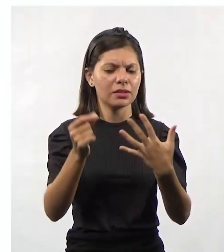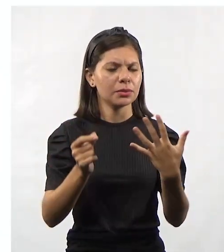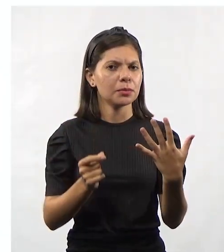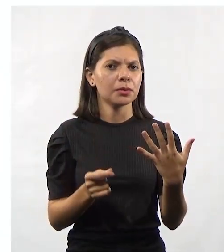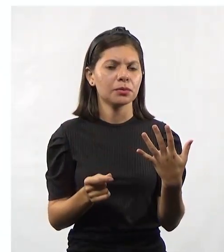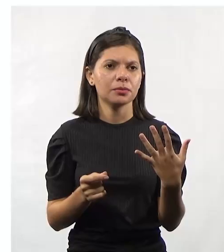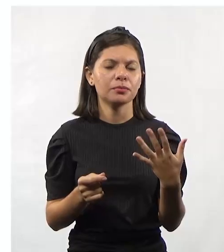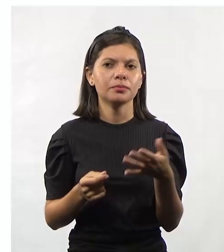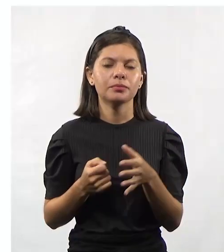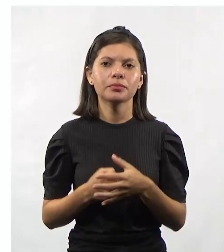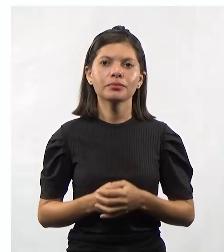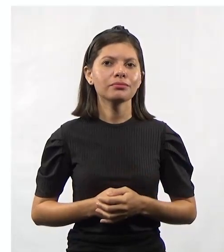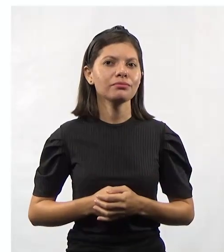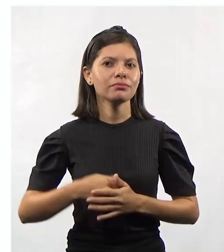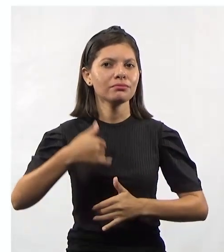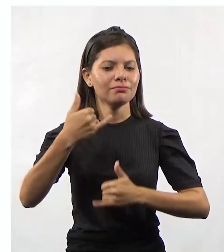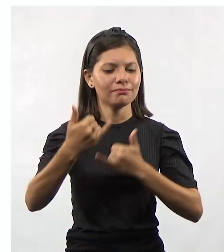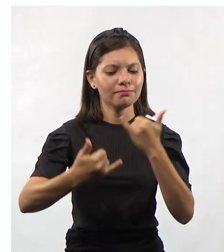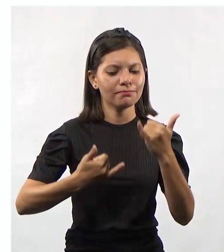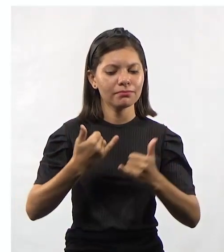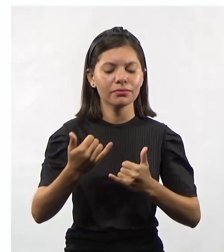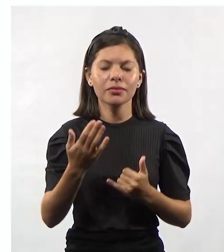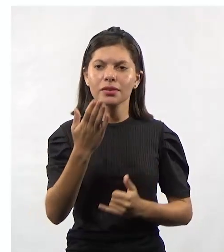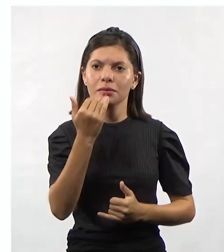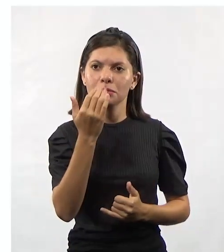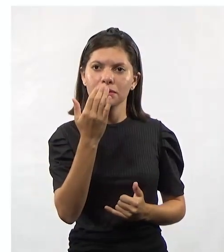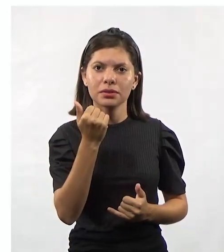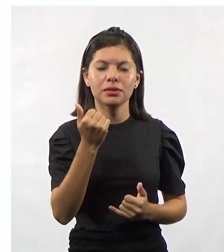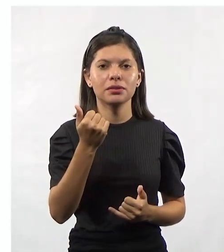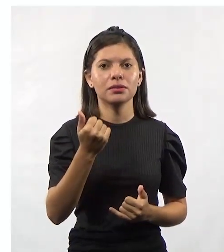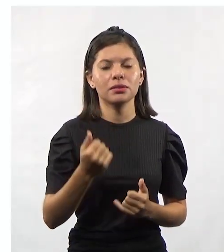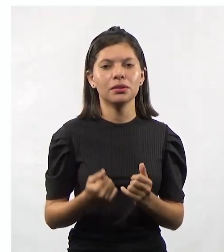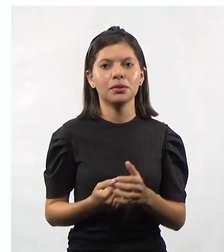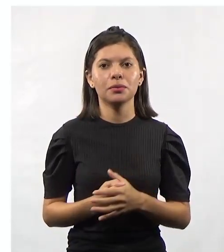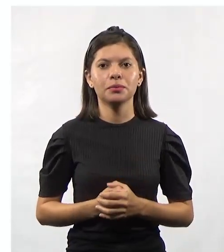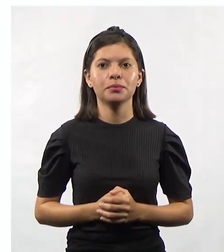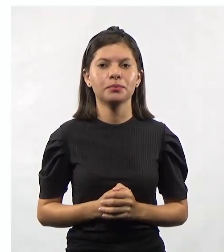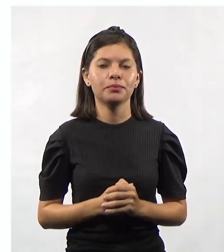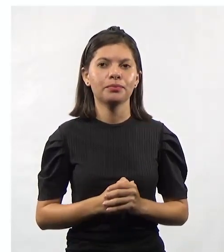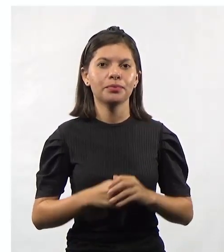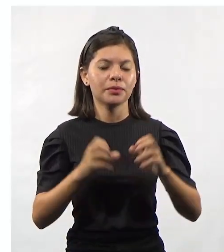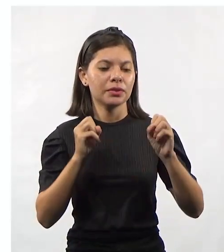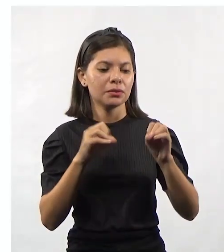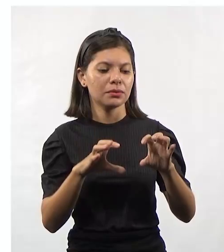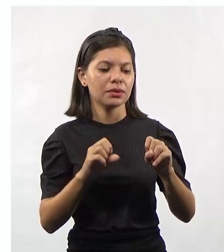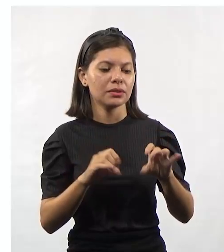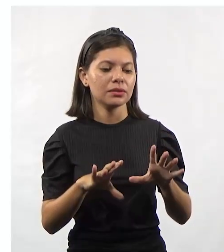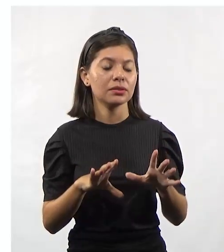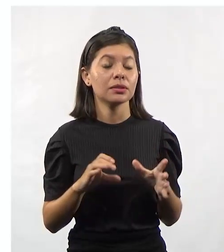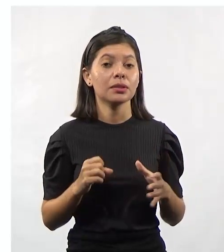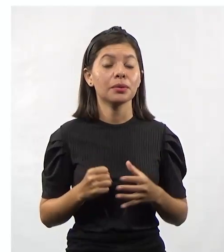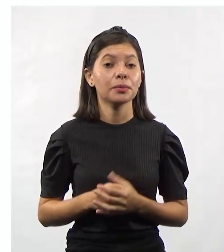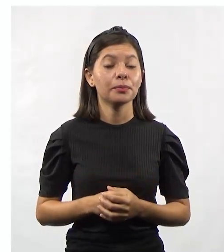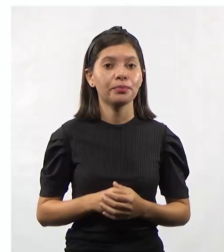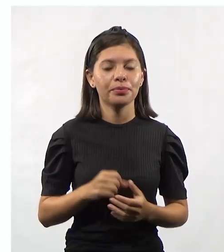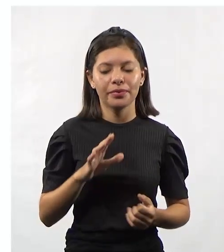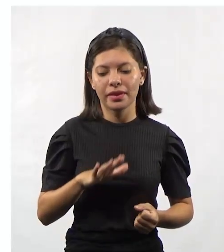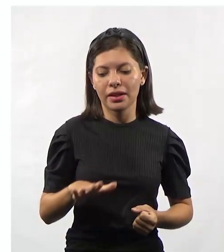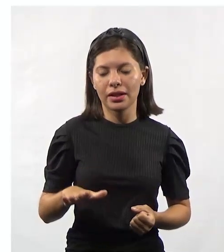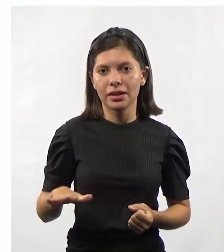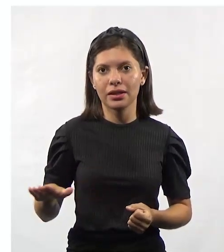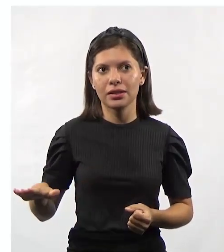vários aspectos, né? Aqui, quando a gente fala de lazer, de alimentação, de esporte,